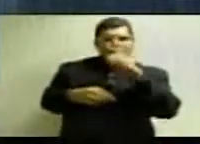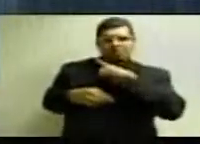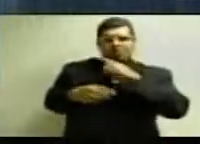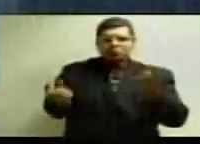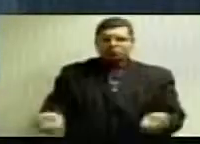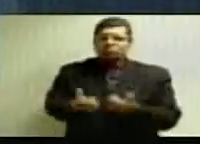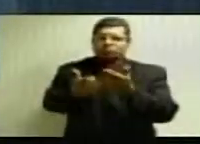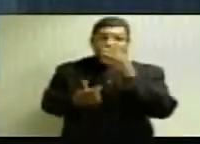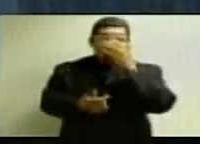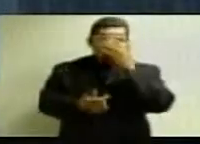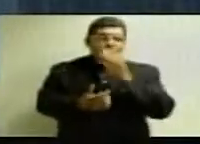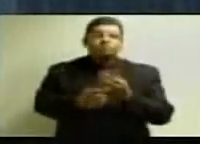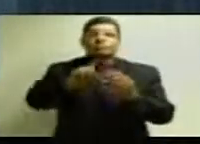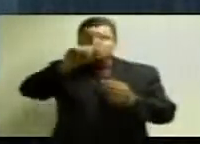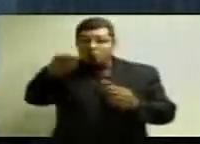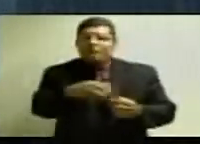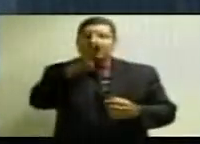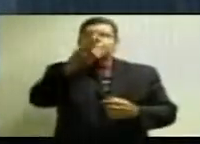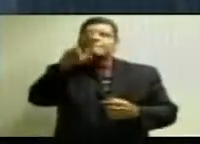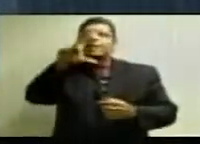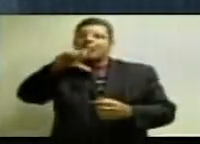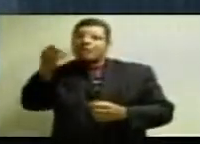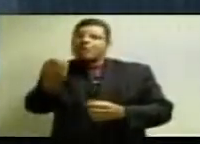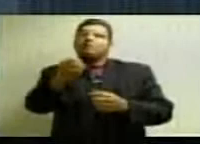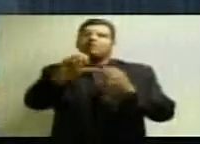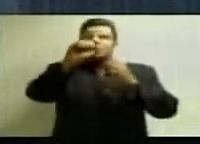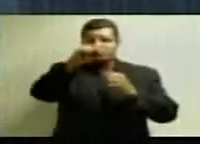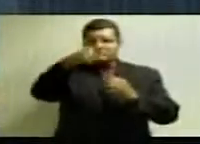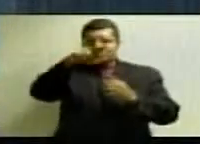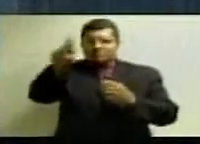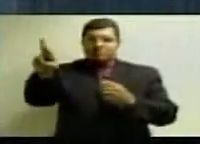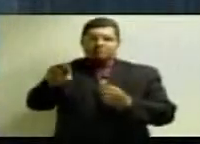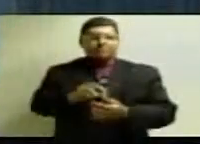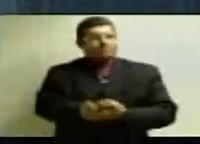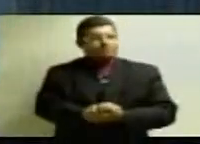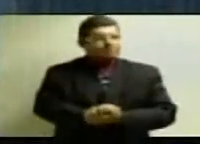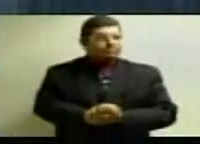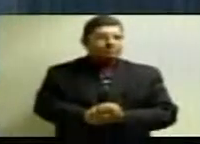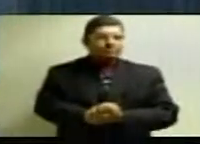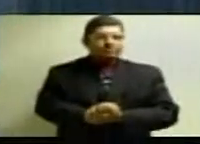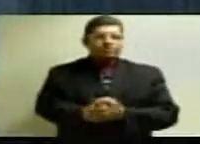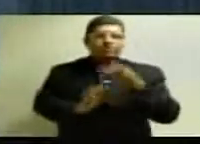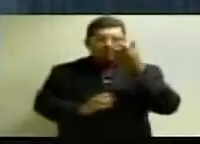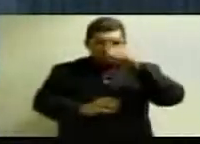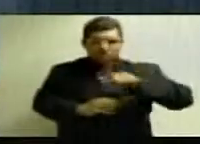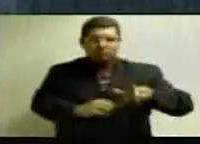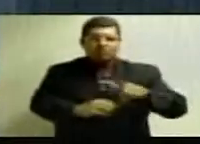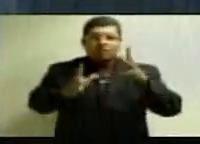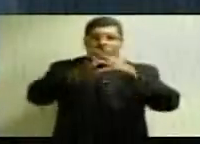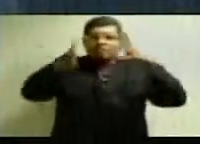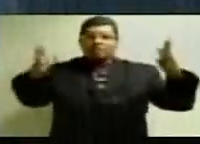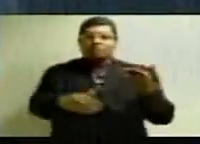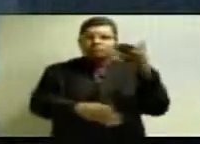disposição, 1 bilhão e 800 milhões de reais. Repito, o